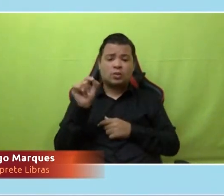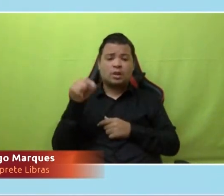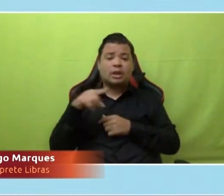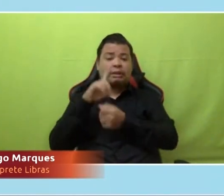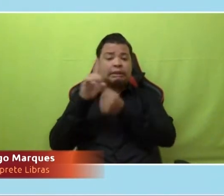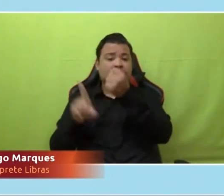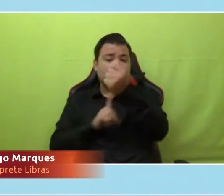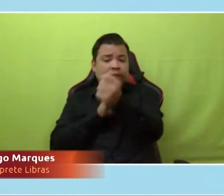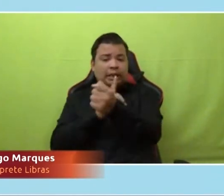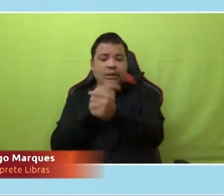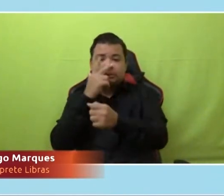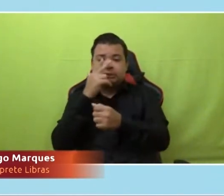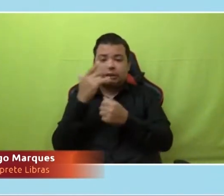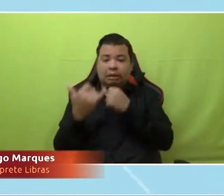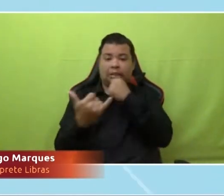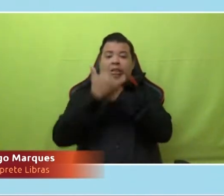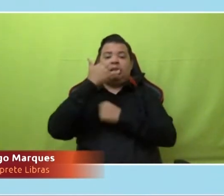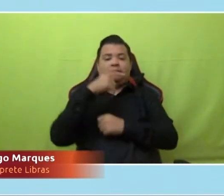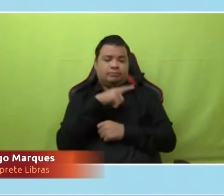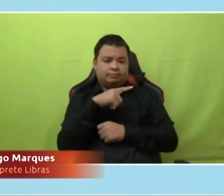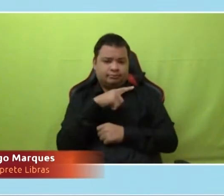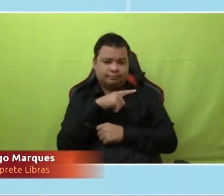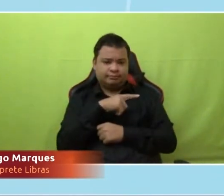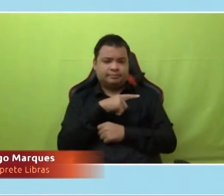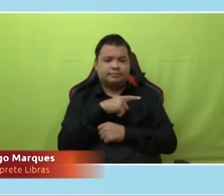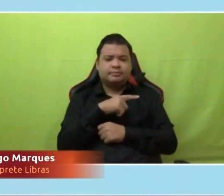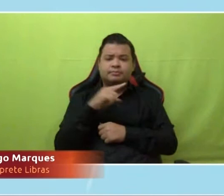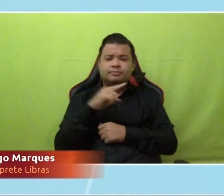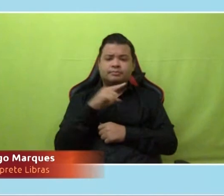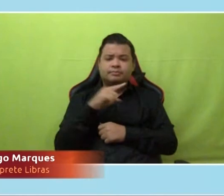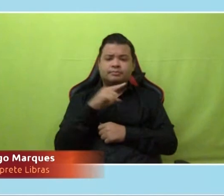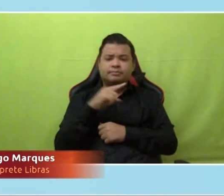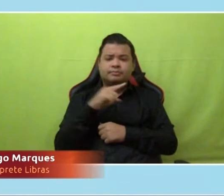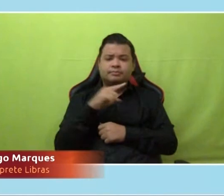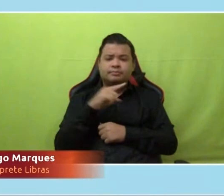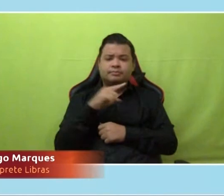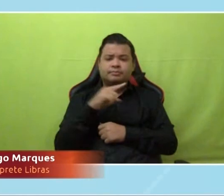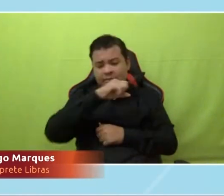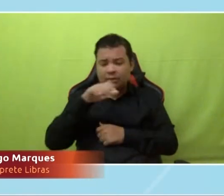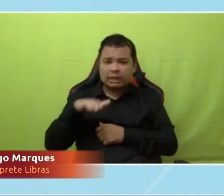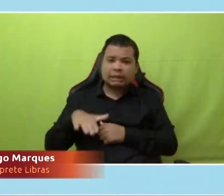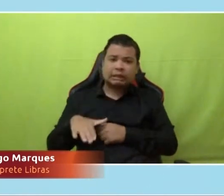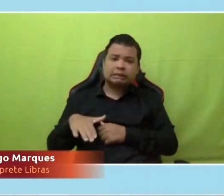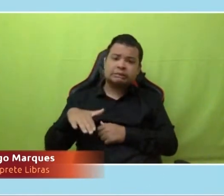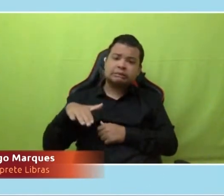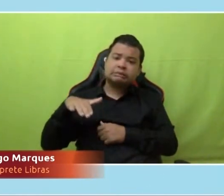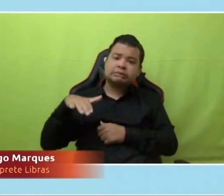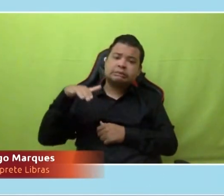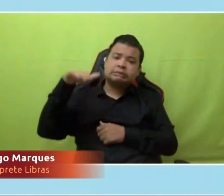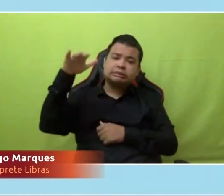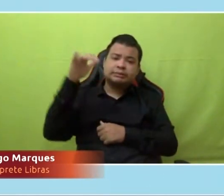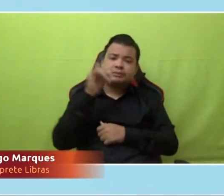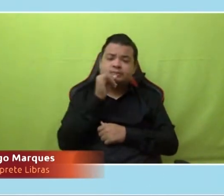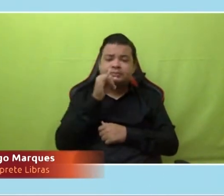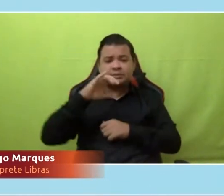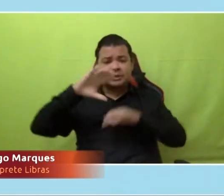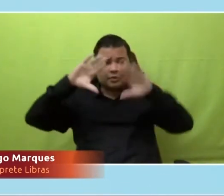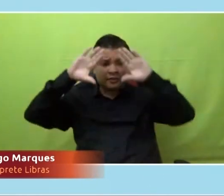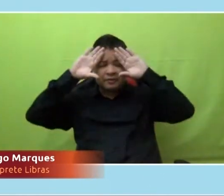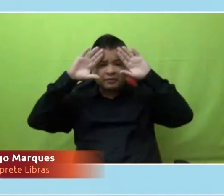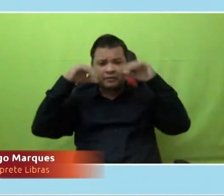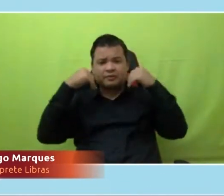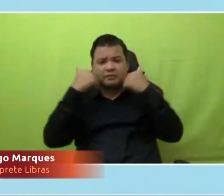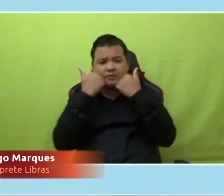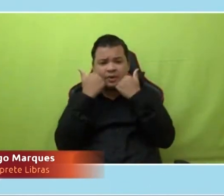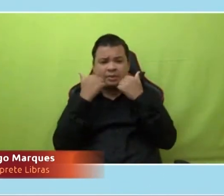traiçoeiro, né? O que as pessoas, todo mundo aprende isso, desde pequenininho. Quando a febre está diminuindo, o que está